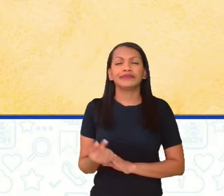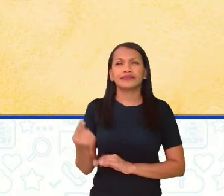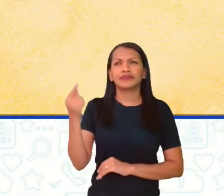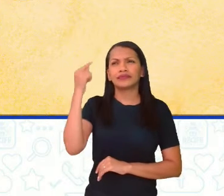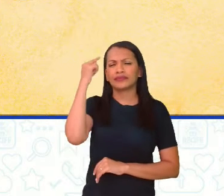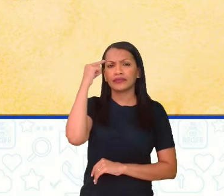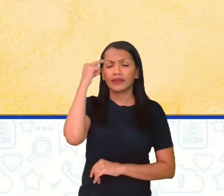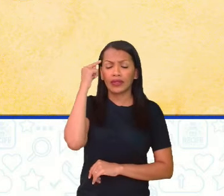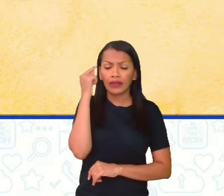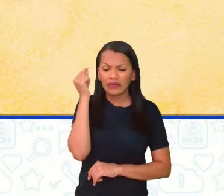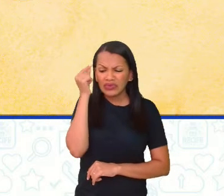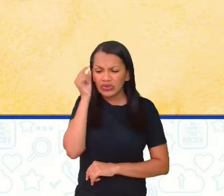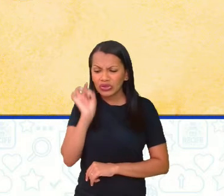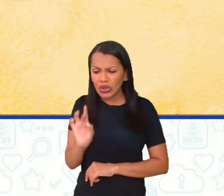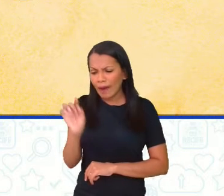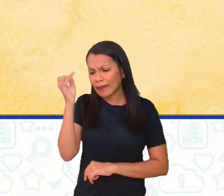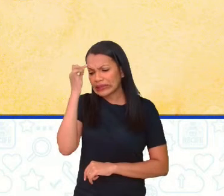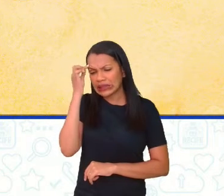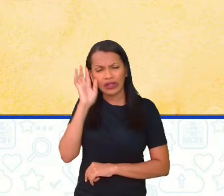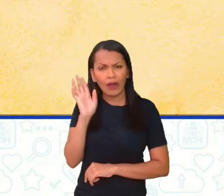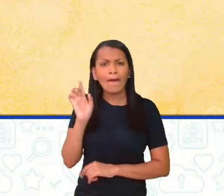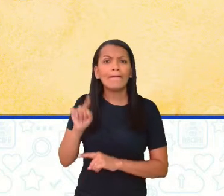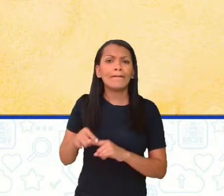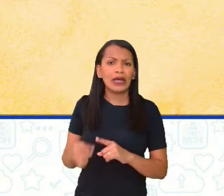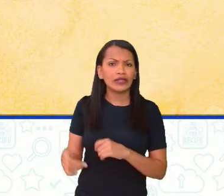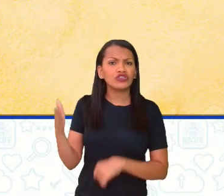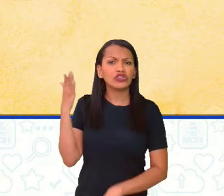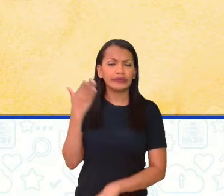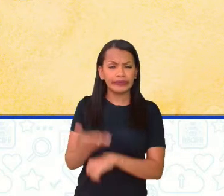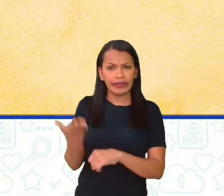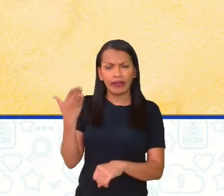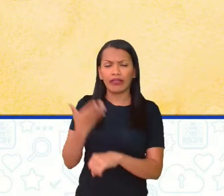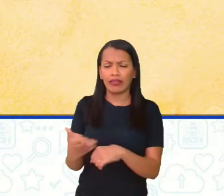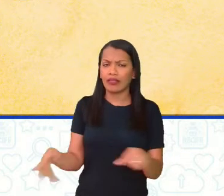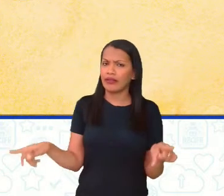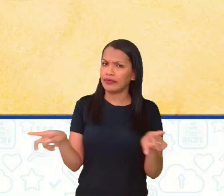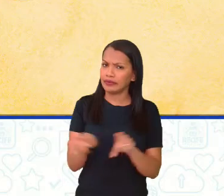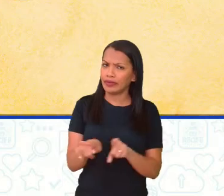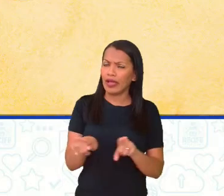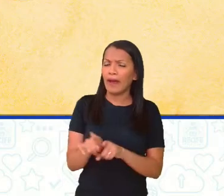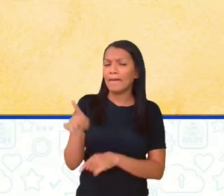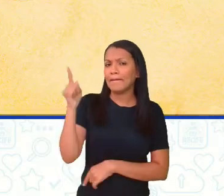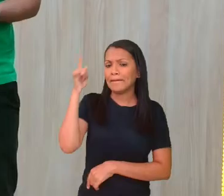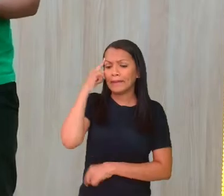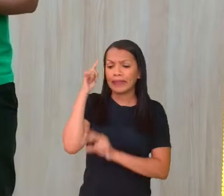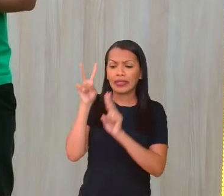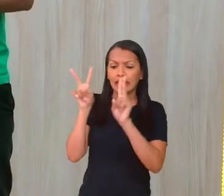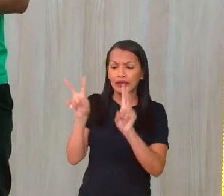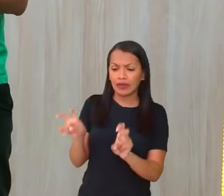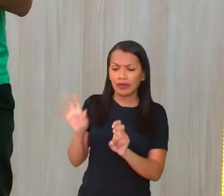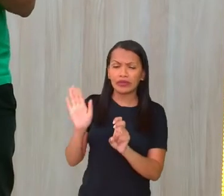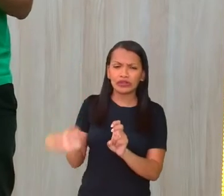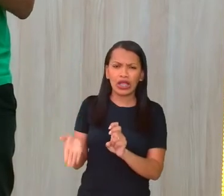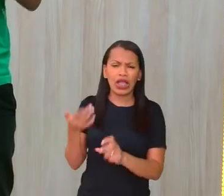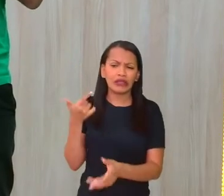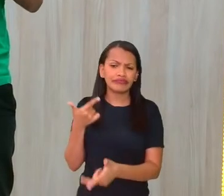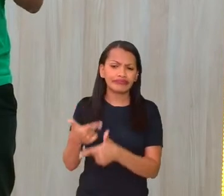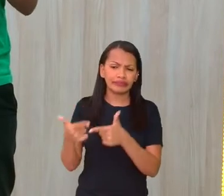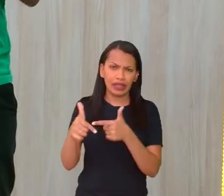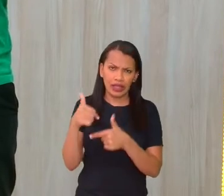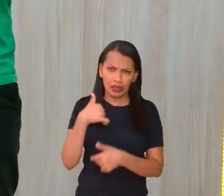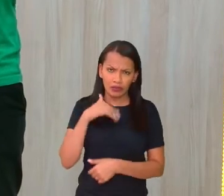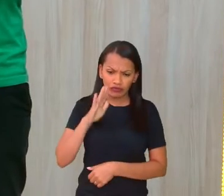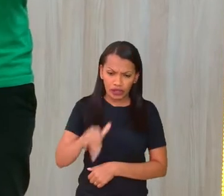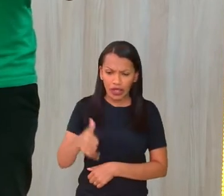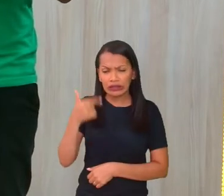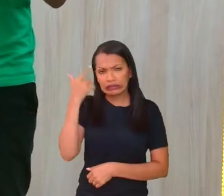interiorizada por vocês. Então, quando pensar aí sobre esses problemas, você já tem esse conhecimento. Ah, não, mas isso